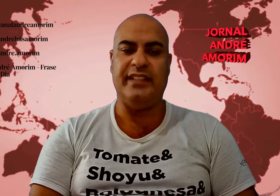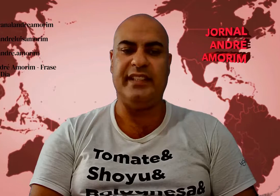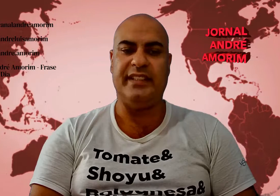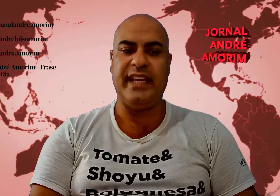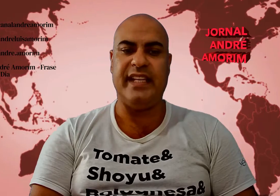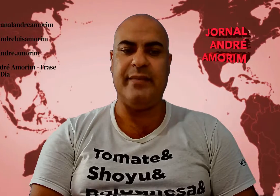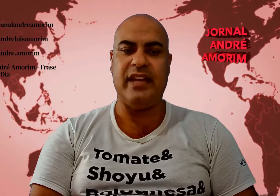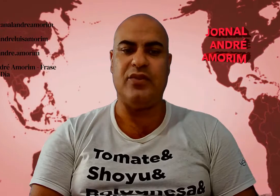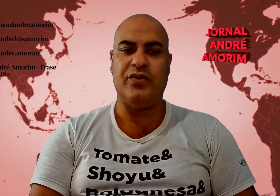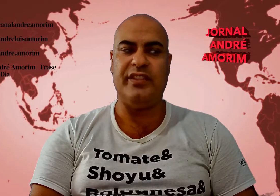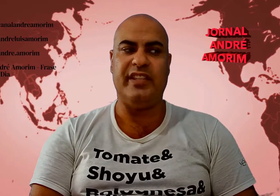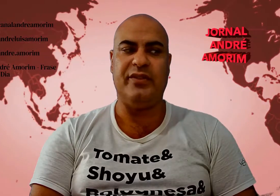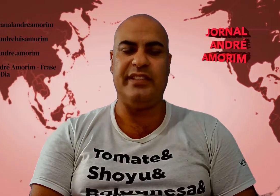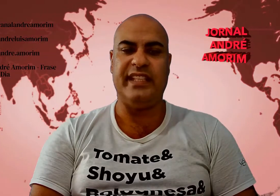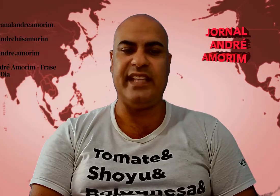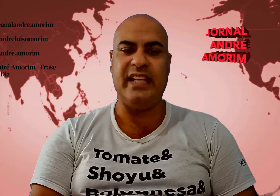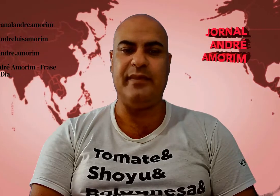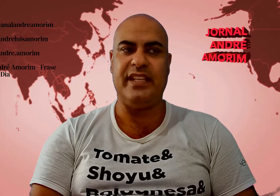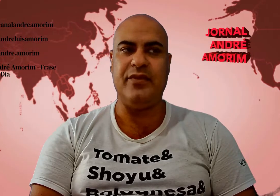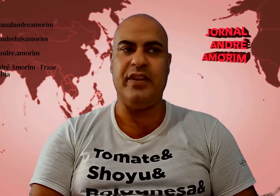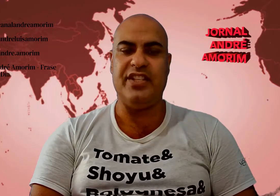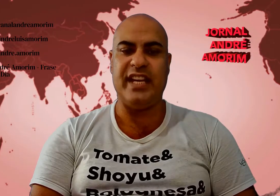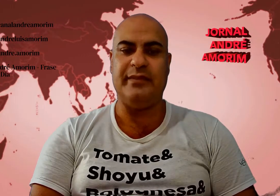de ocorrência, que será encaminhado ao juízo da